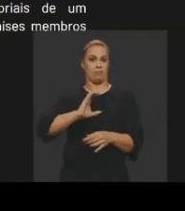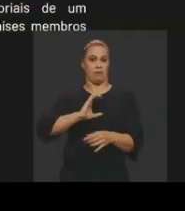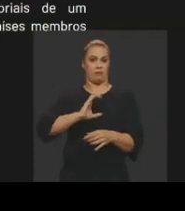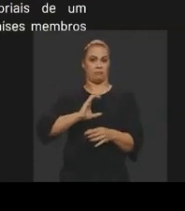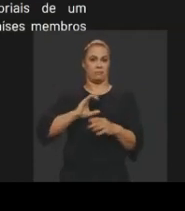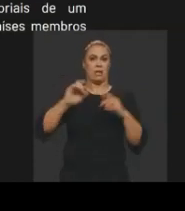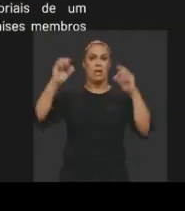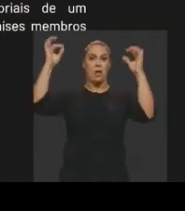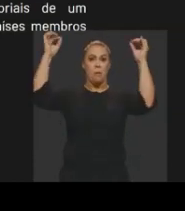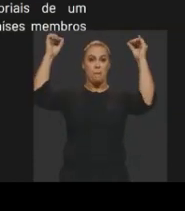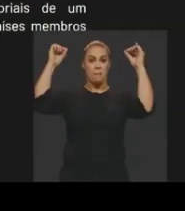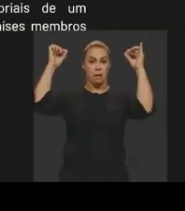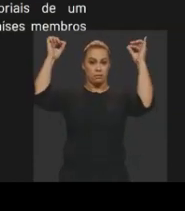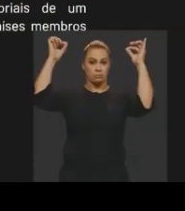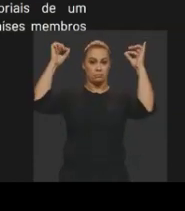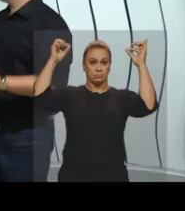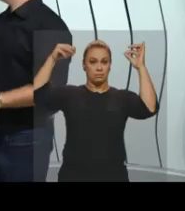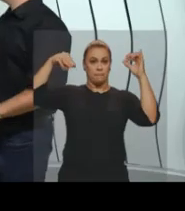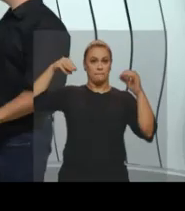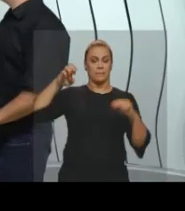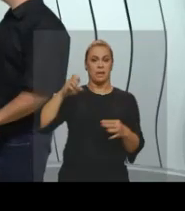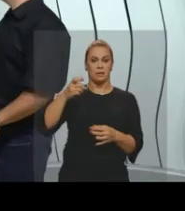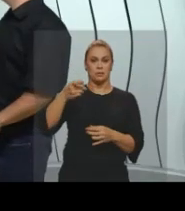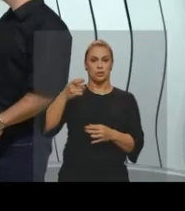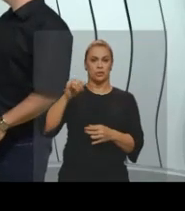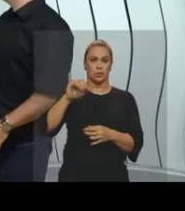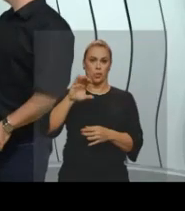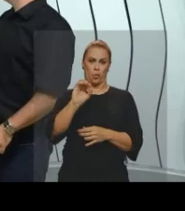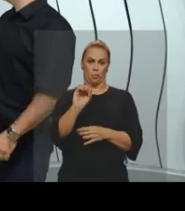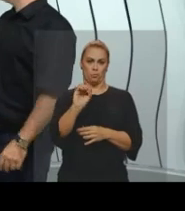pobre da família? Pode.